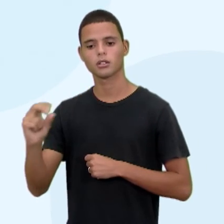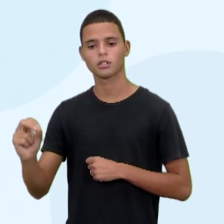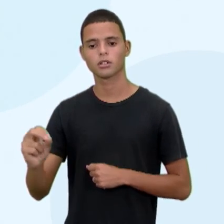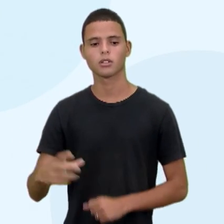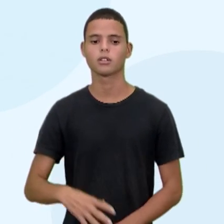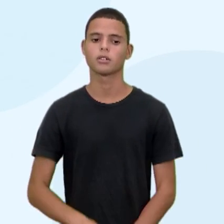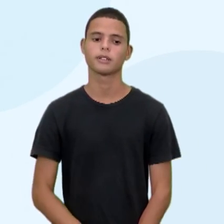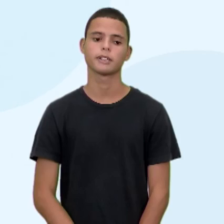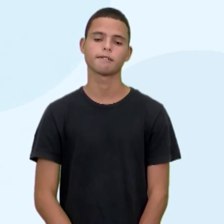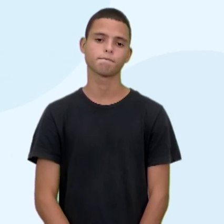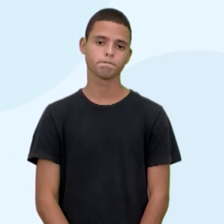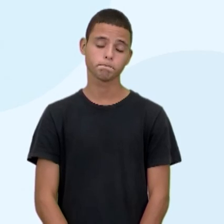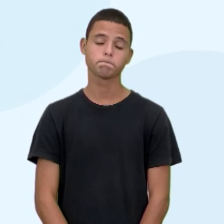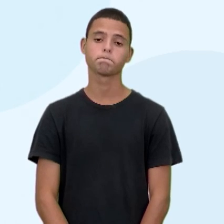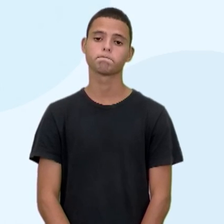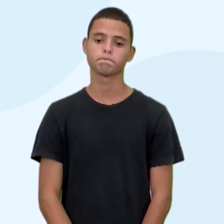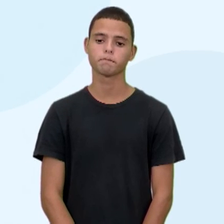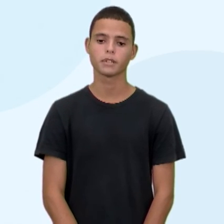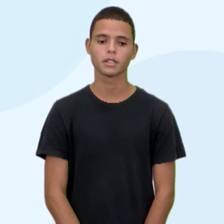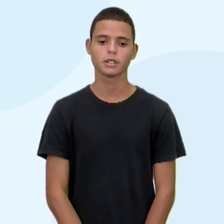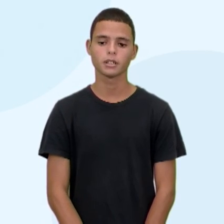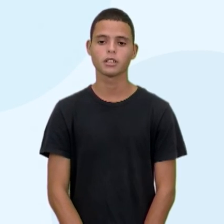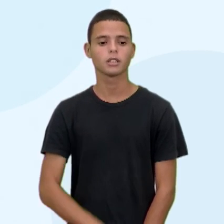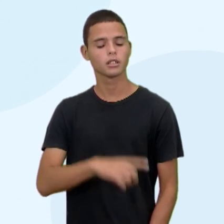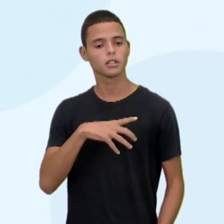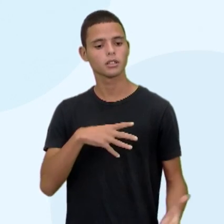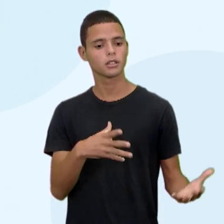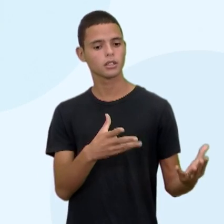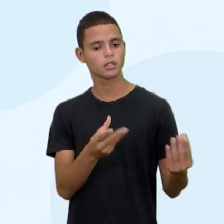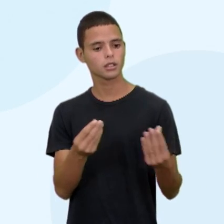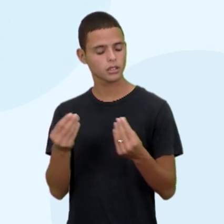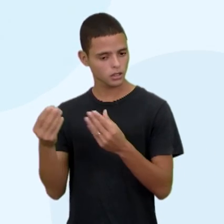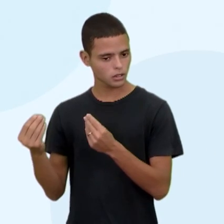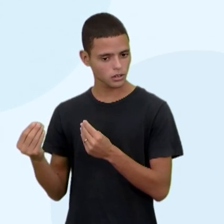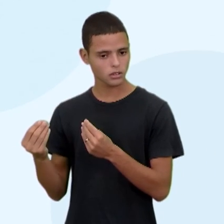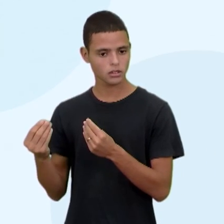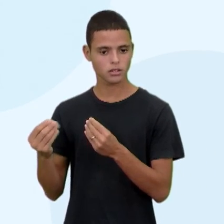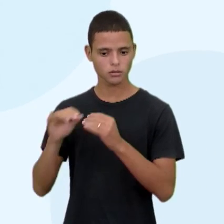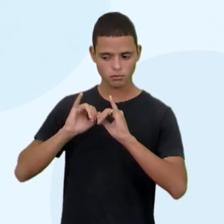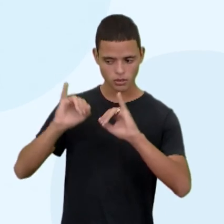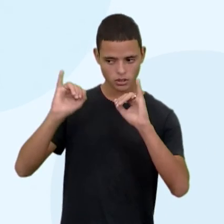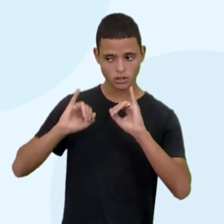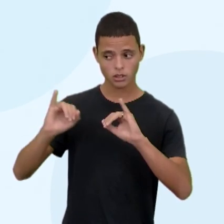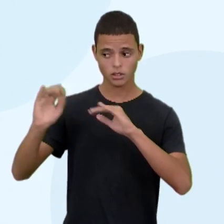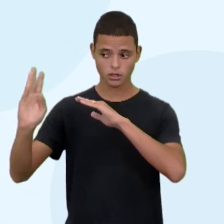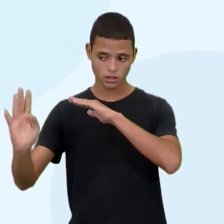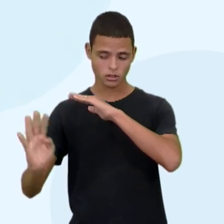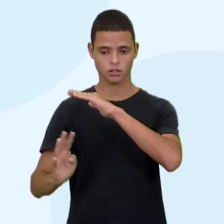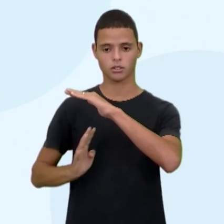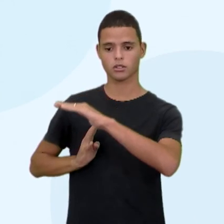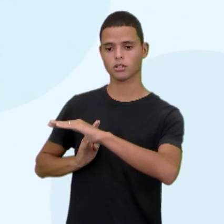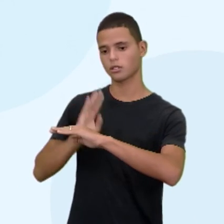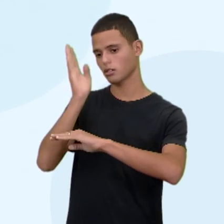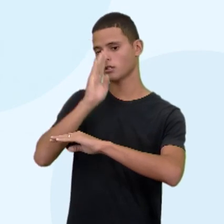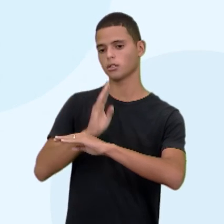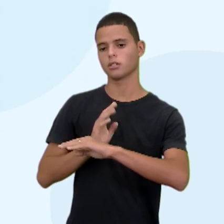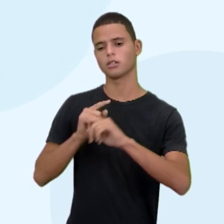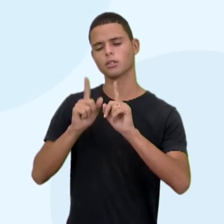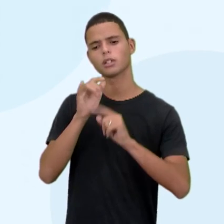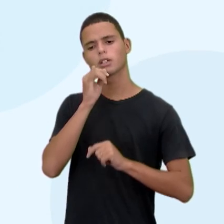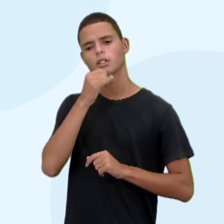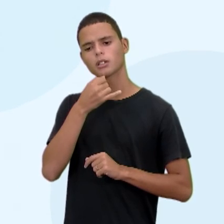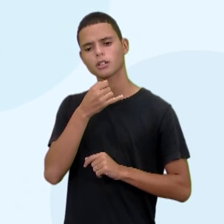2020. Há muita propaganda para que eles venham para o Brasil, só que, infelizmente, quase todos